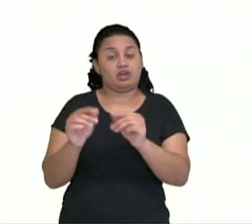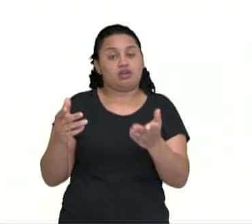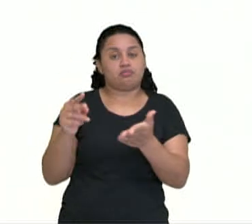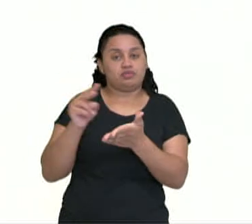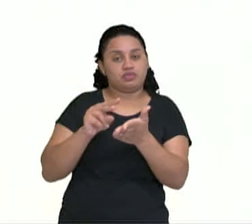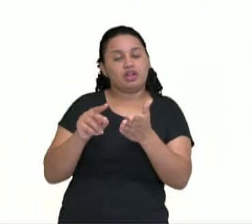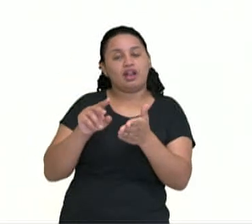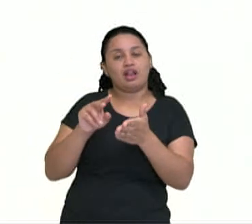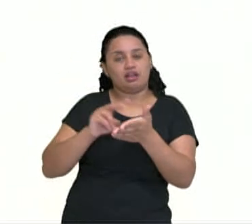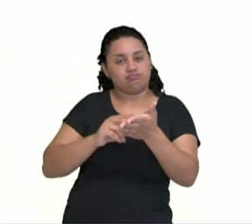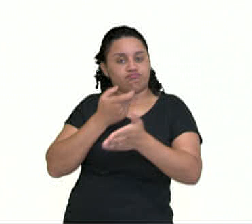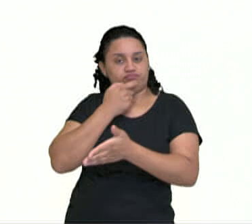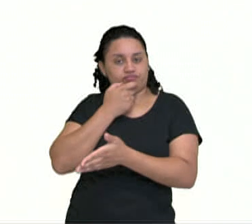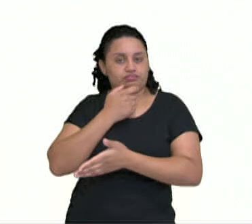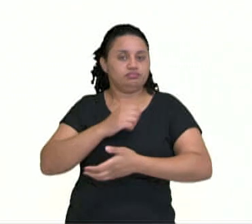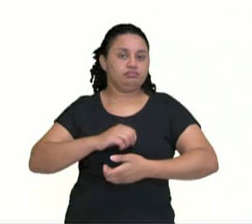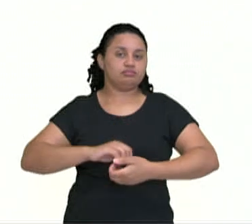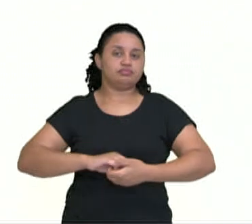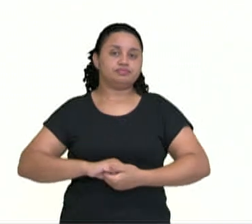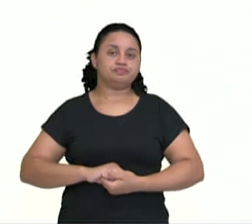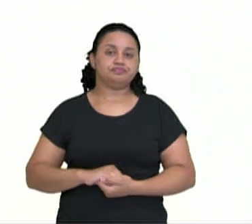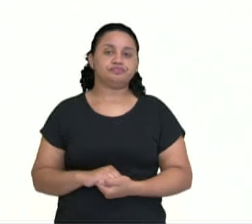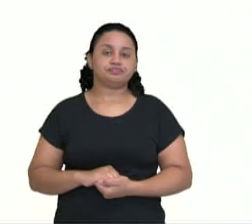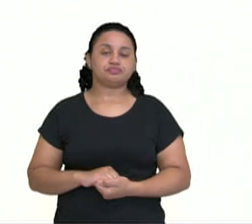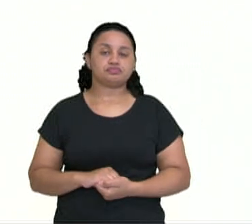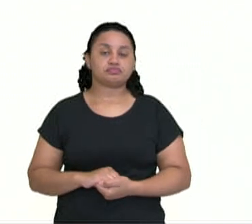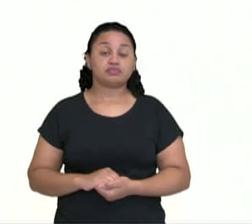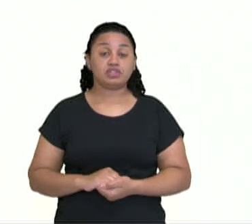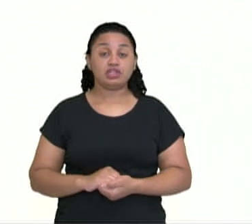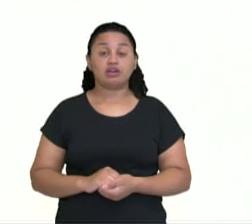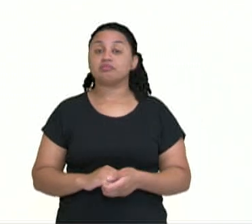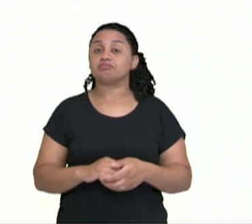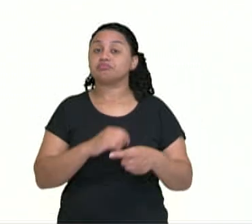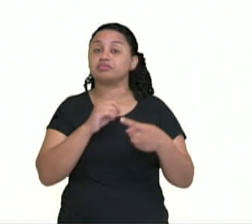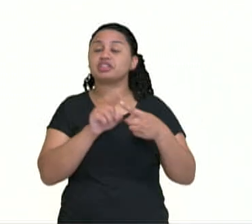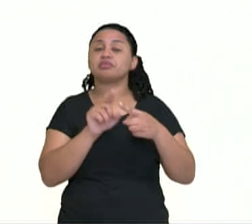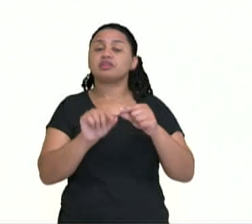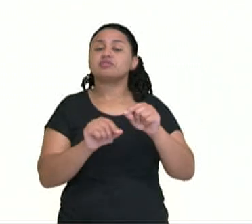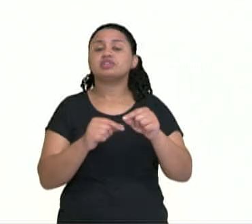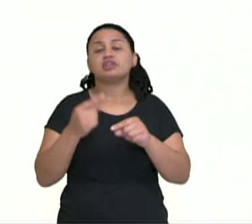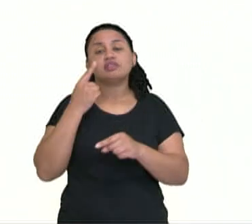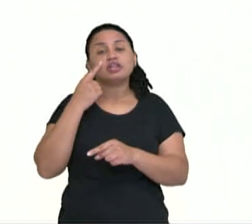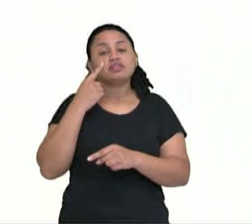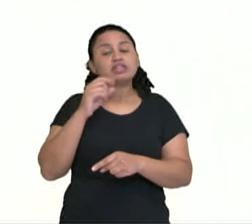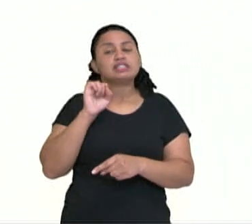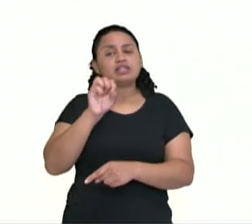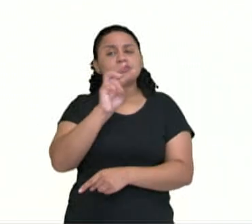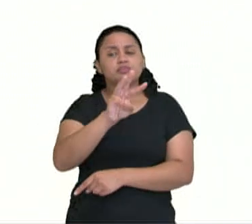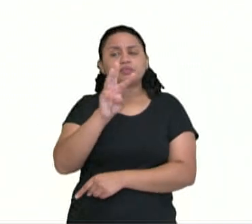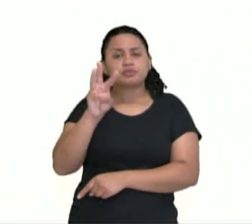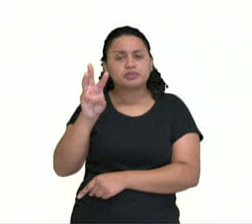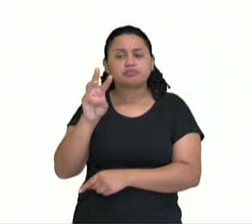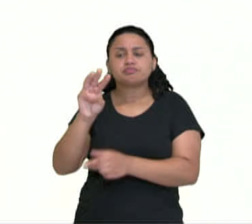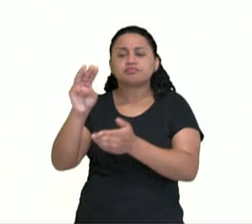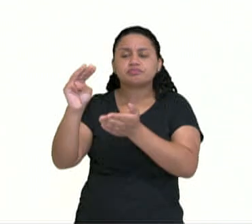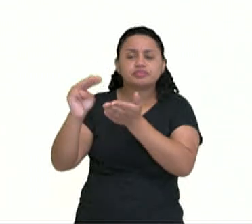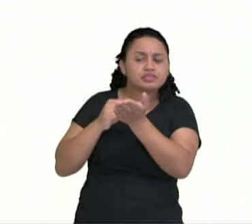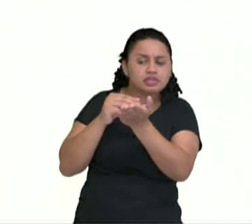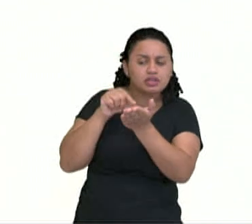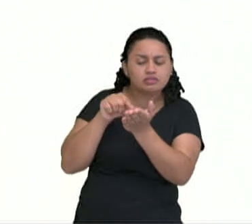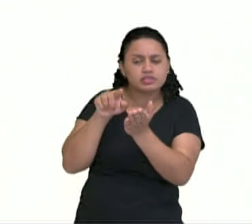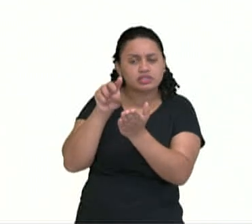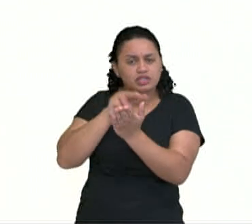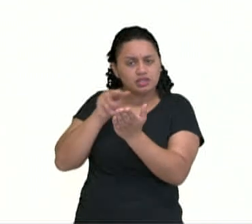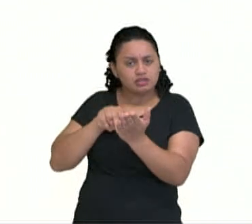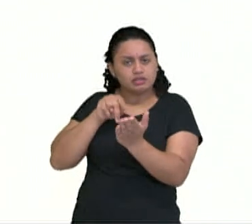from unfamiliar websites. Então, você vai conferir se aquele site que você está recebendo, que você está